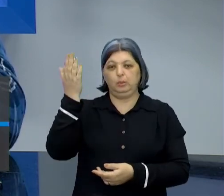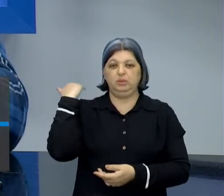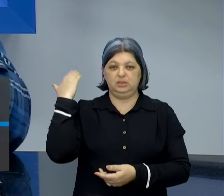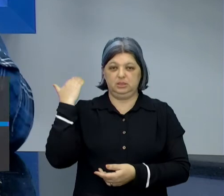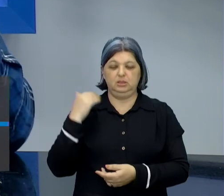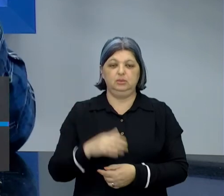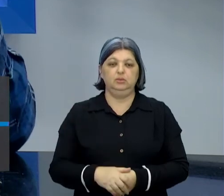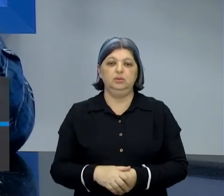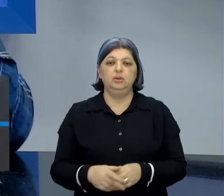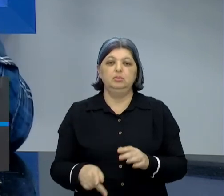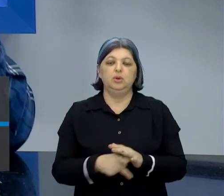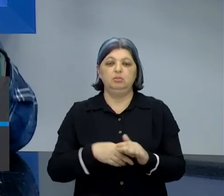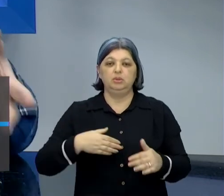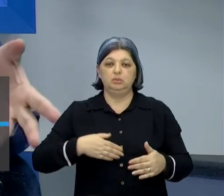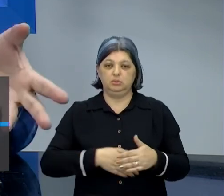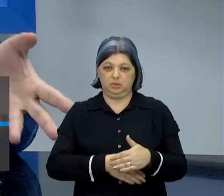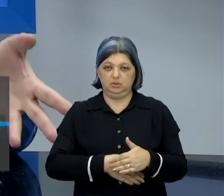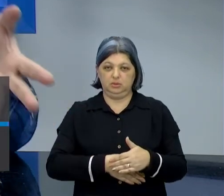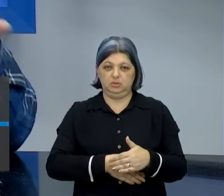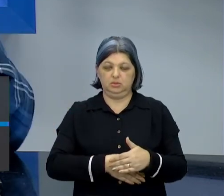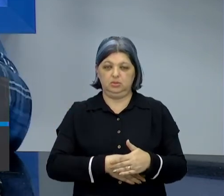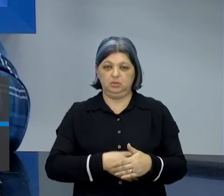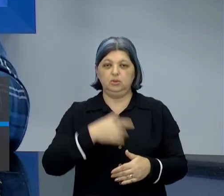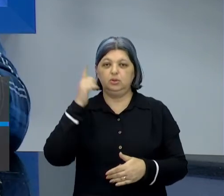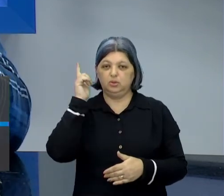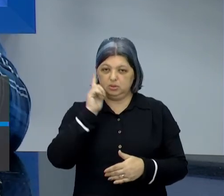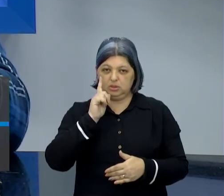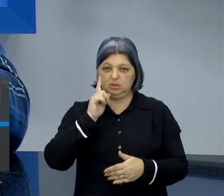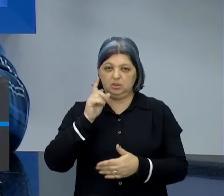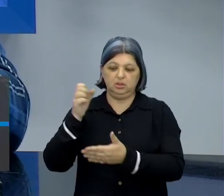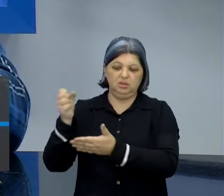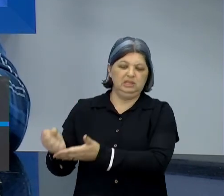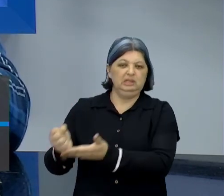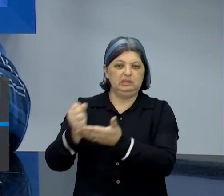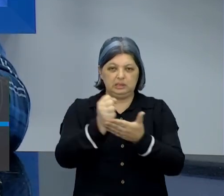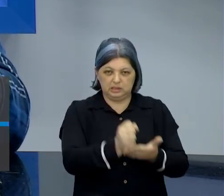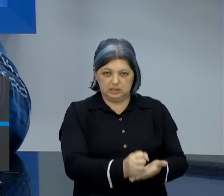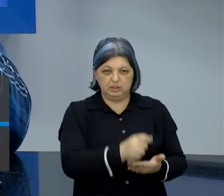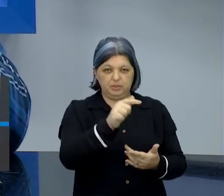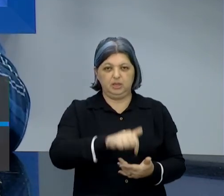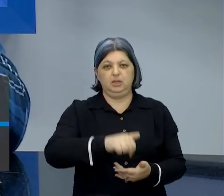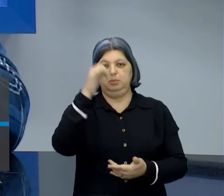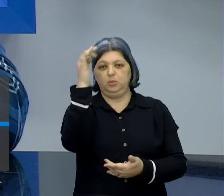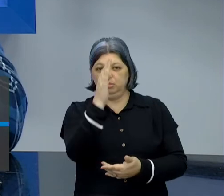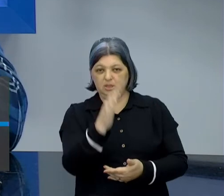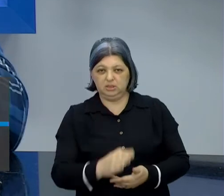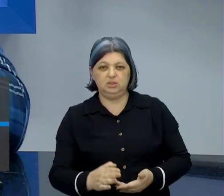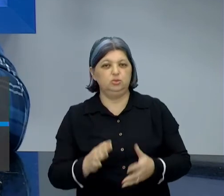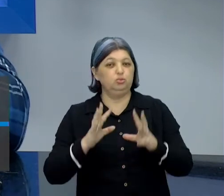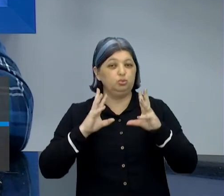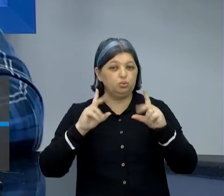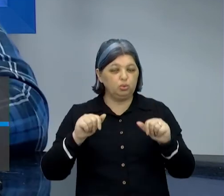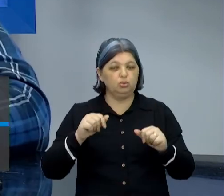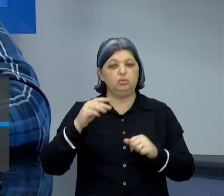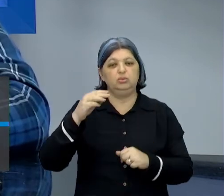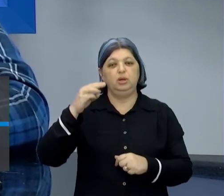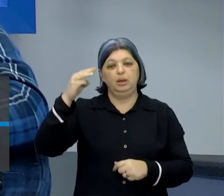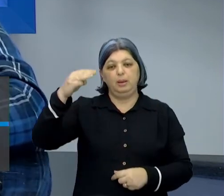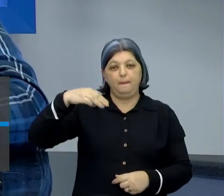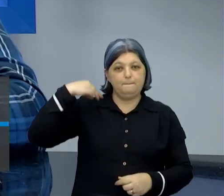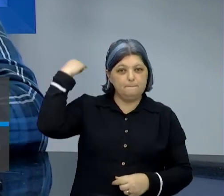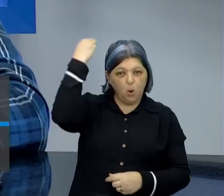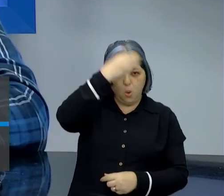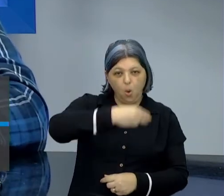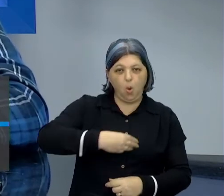ele conseguiu do Egito, né, trazer, né, vários itens, sarcófagos, múmias, tudo isso acabou sendo